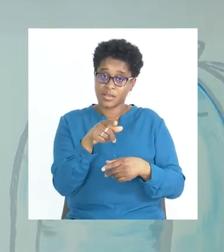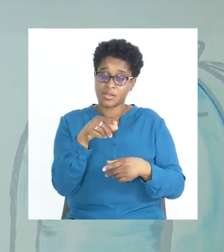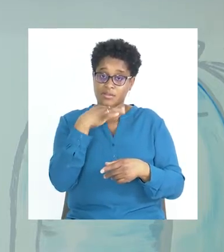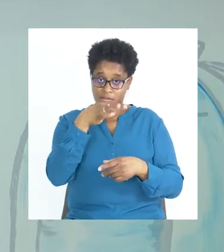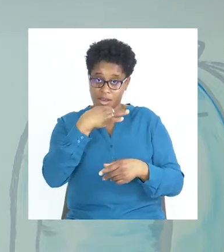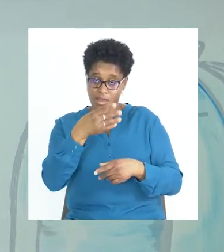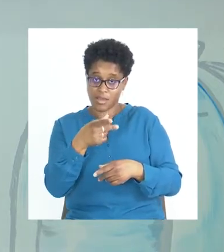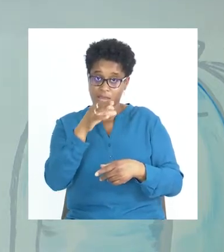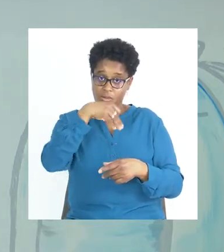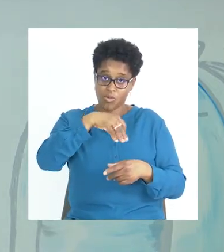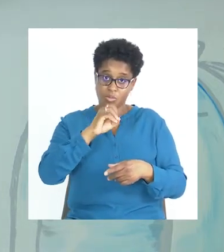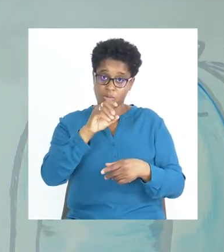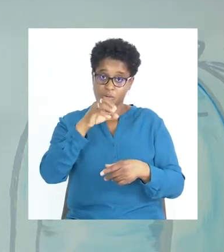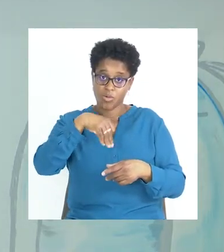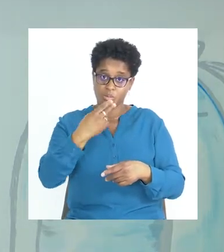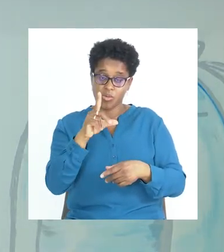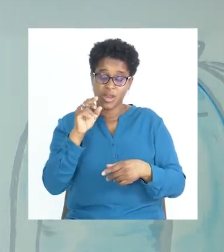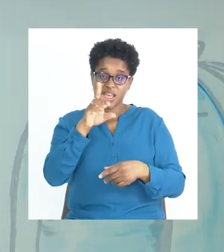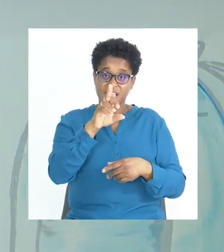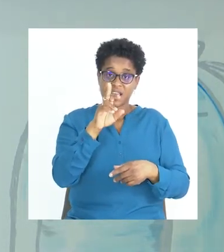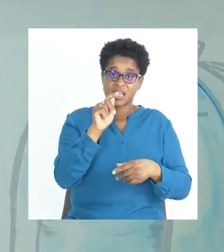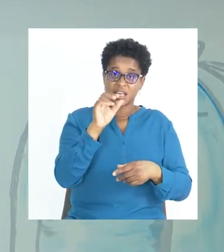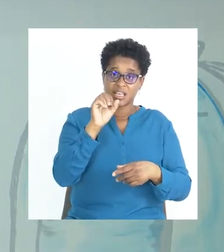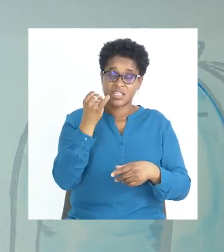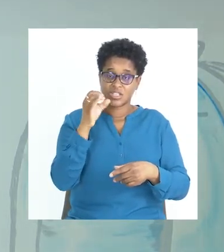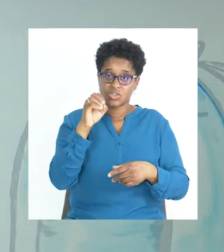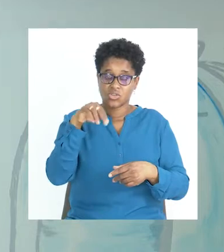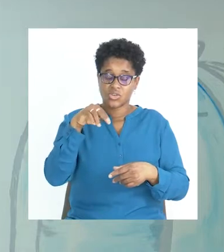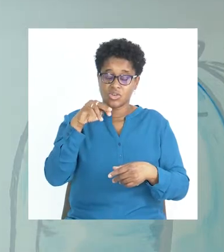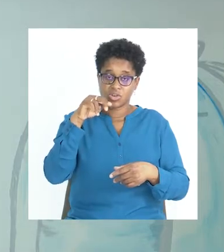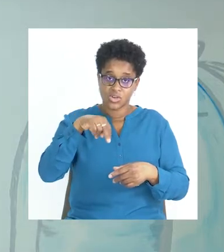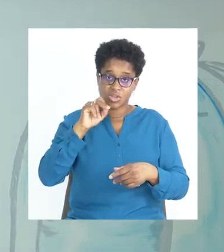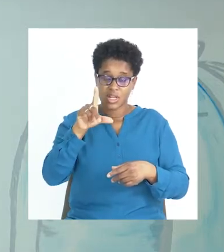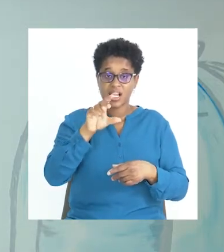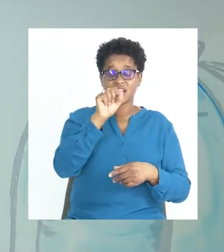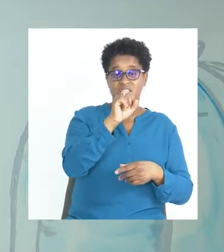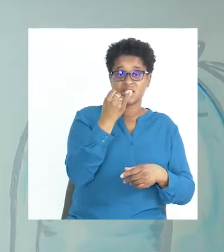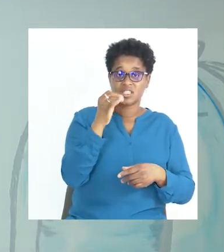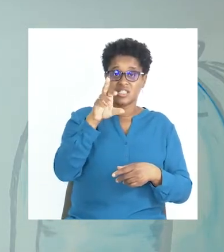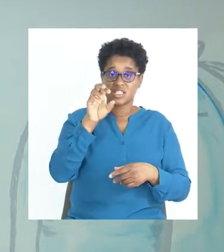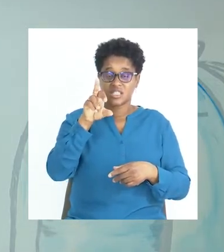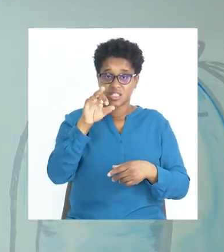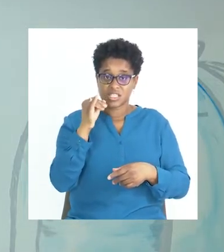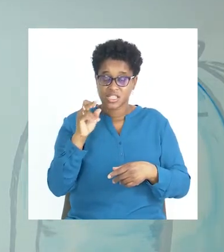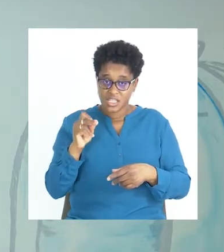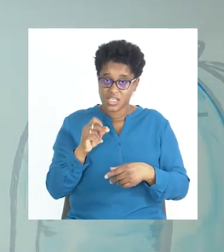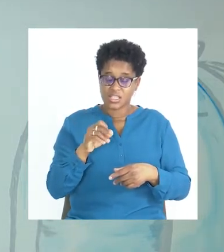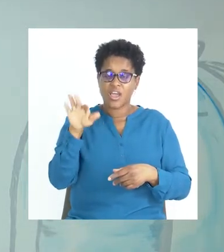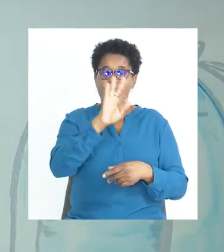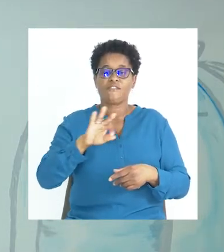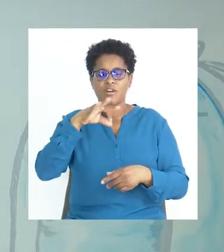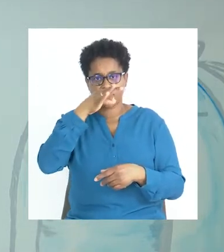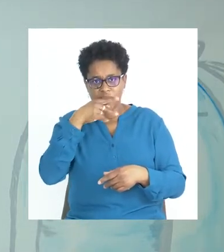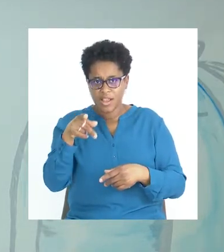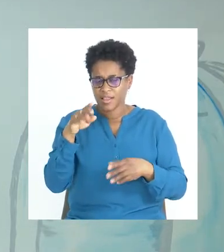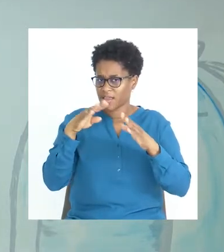dessa utilização: o popular regional, o popular gírias, que é aquela forma de falar que só tu e os teus colegas lá de